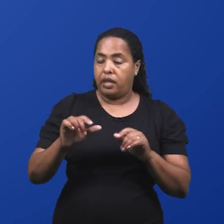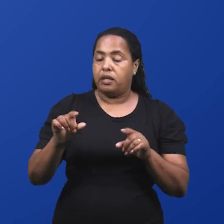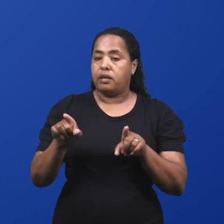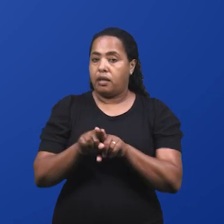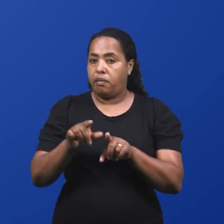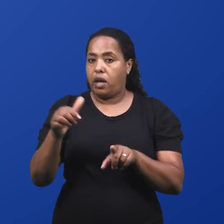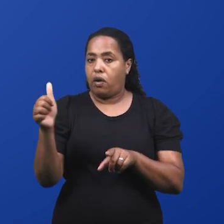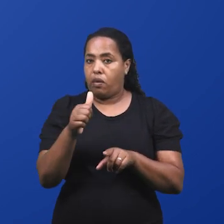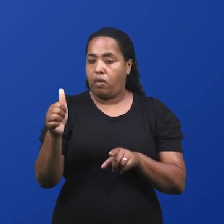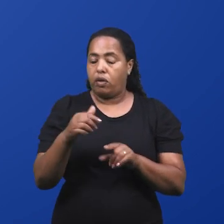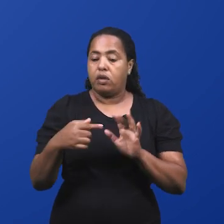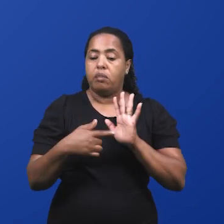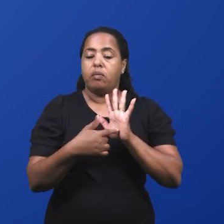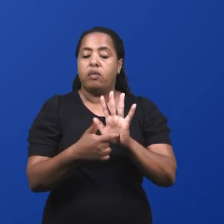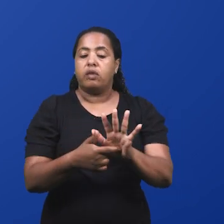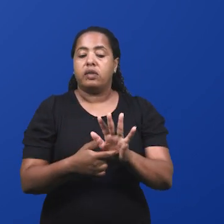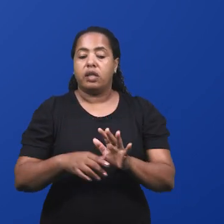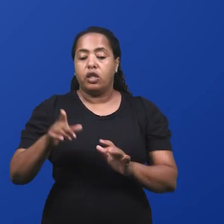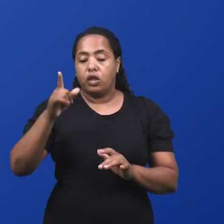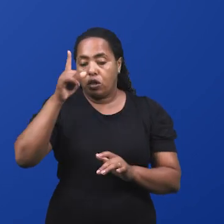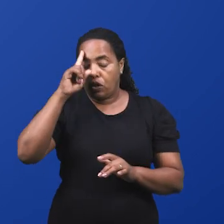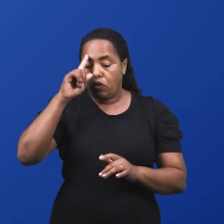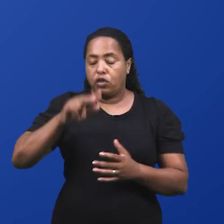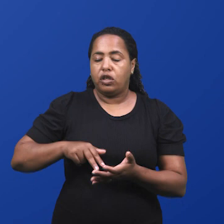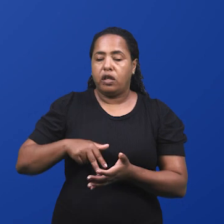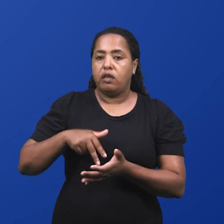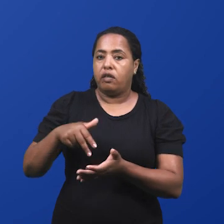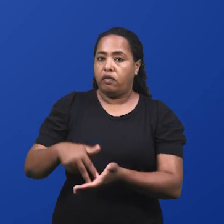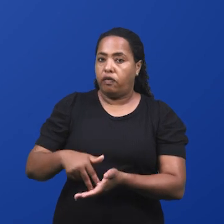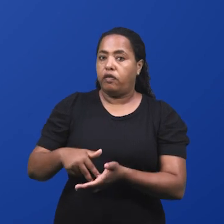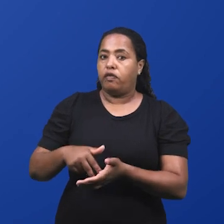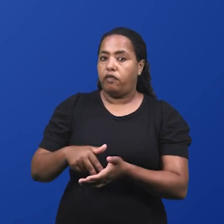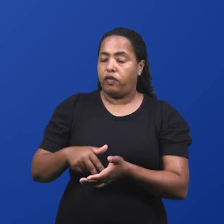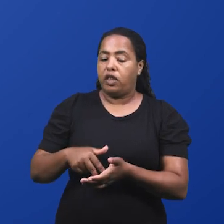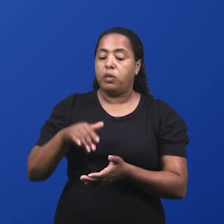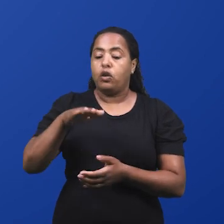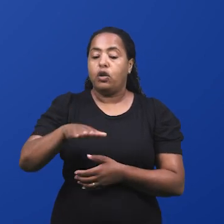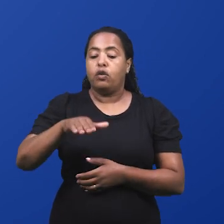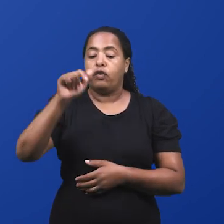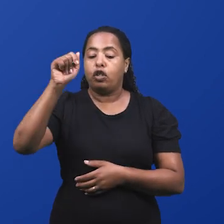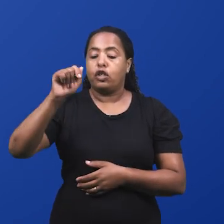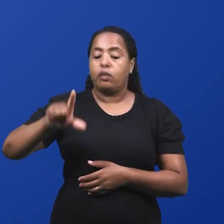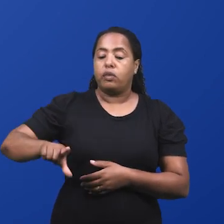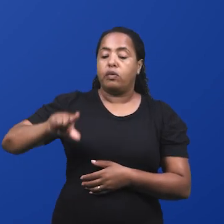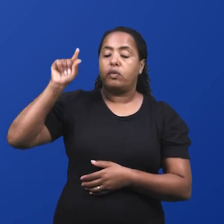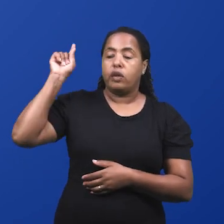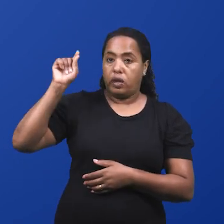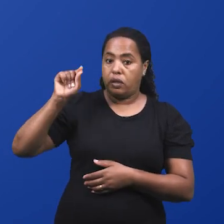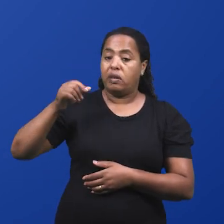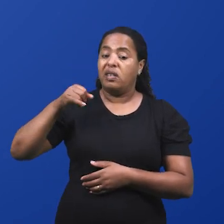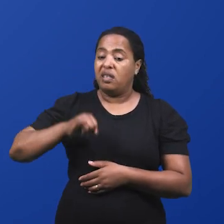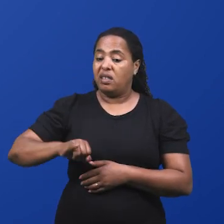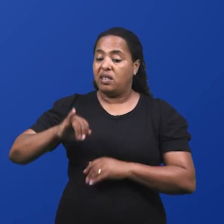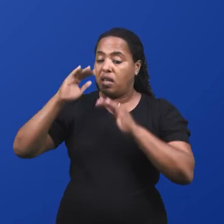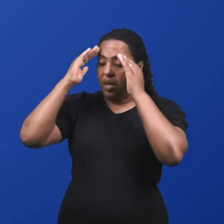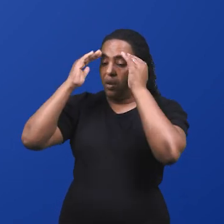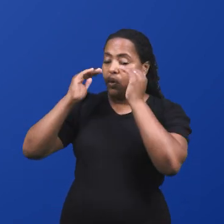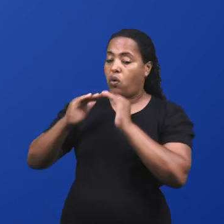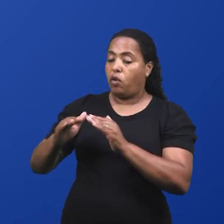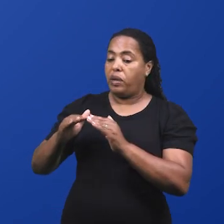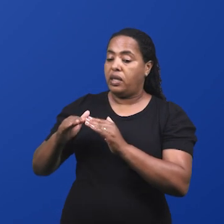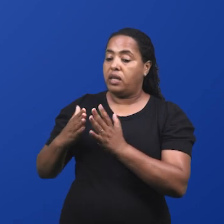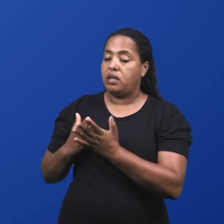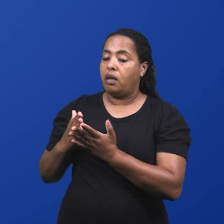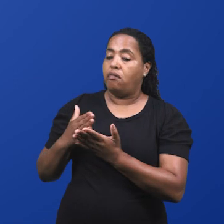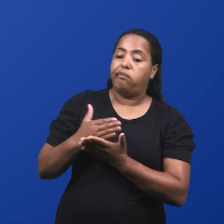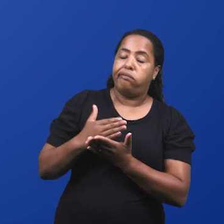assim: portanto, irmãos, procurai fazer cada vez mais firme a vossa vocação e eleição, porque fazendo isso nunca jamais